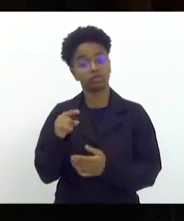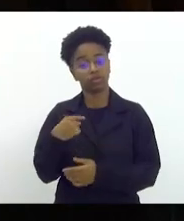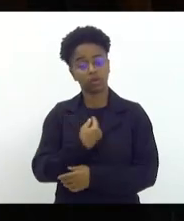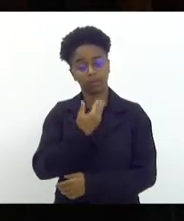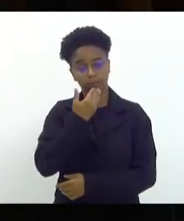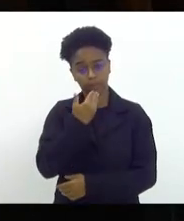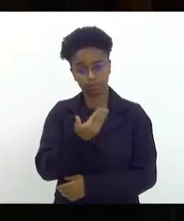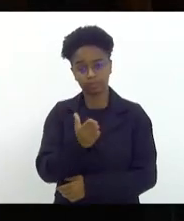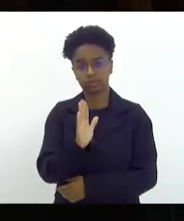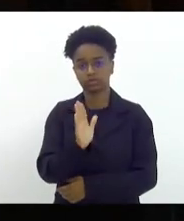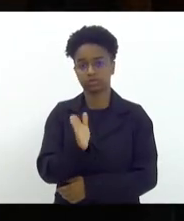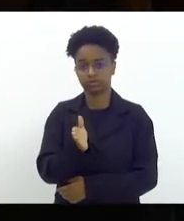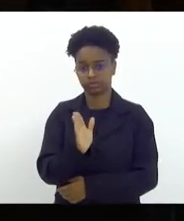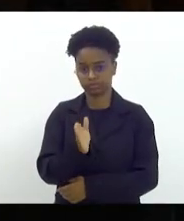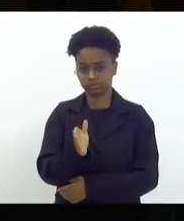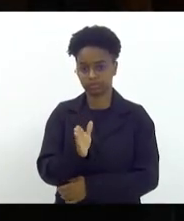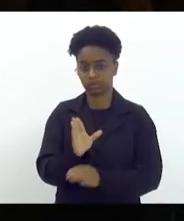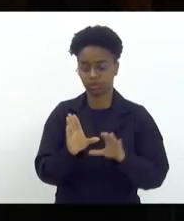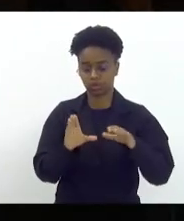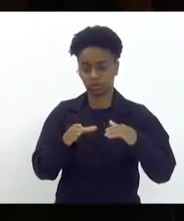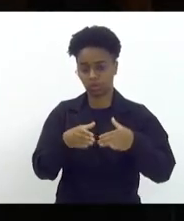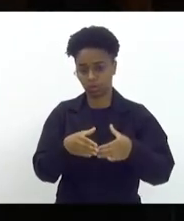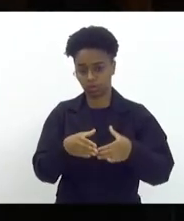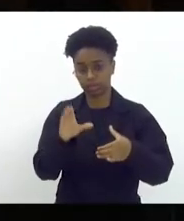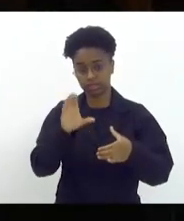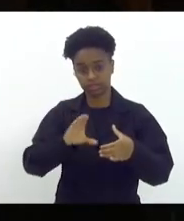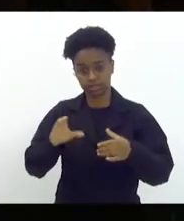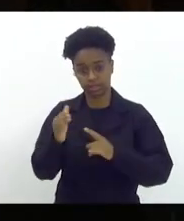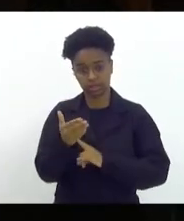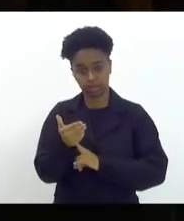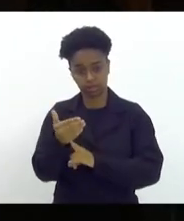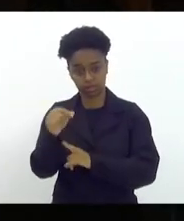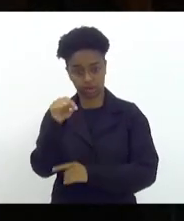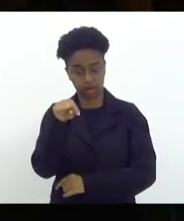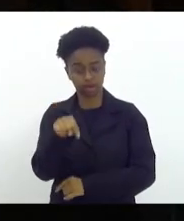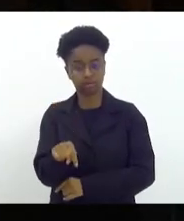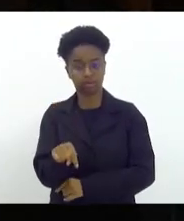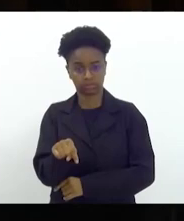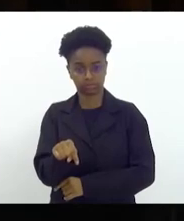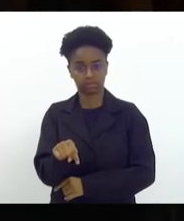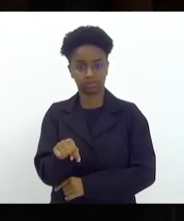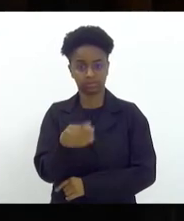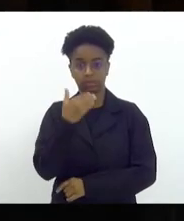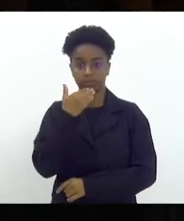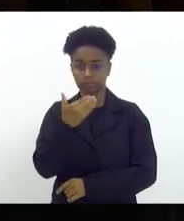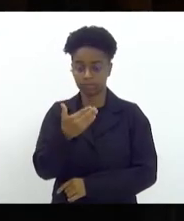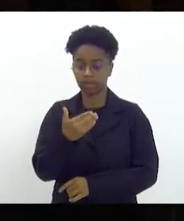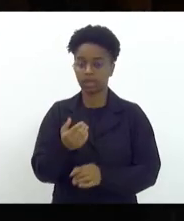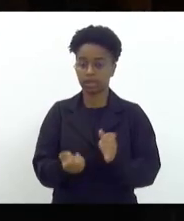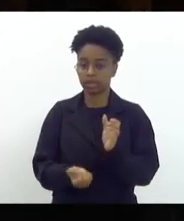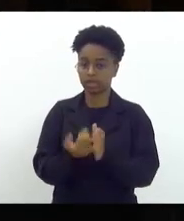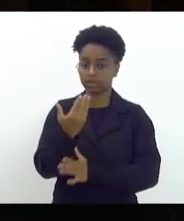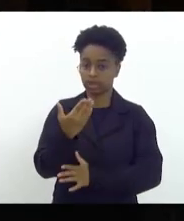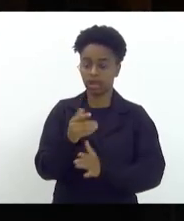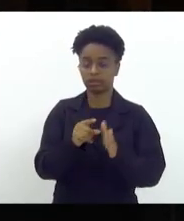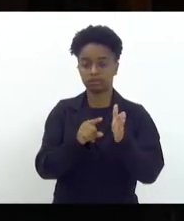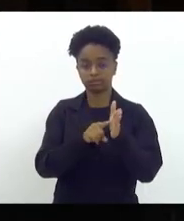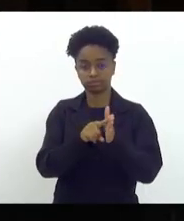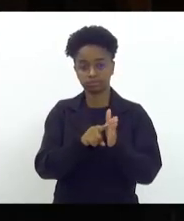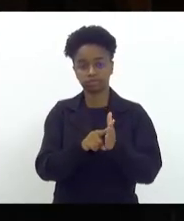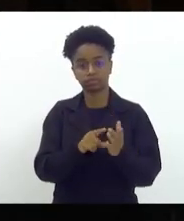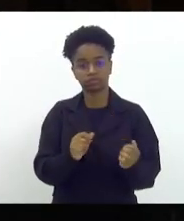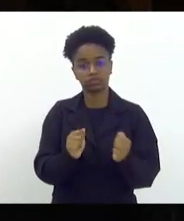solicitou a comissão de ciência e tecnologia dessa casa para realizar uma audiência pública sobre